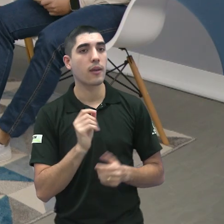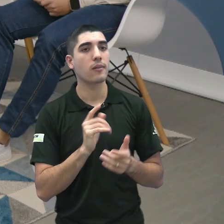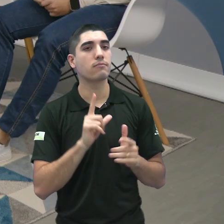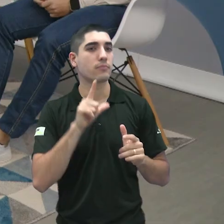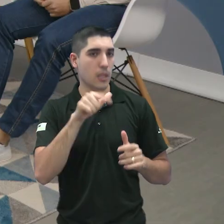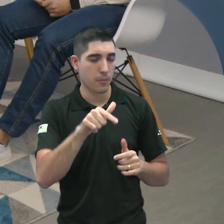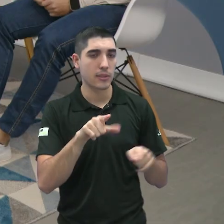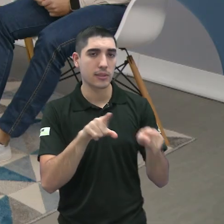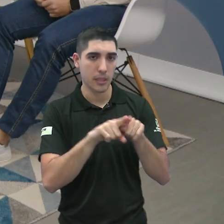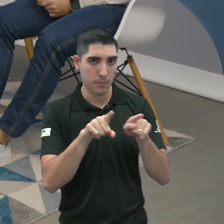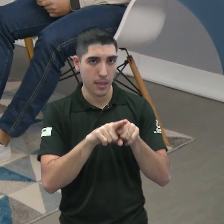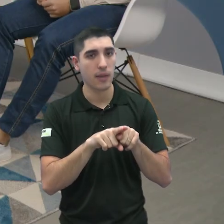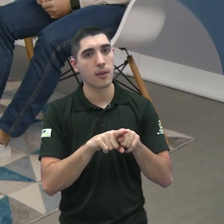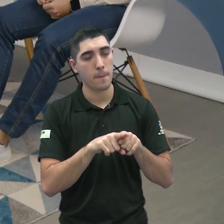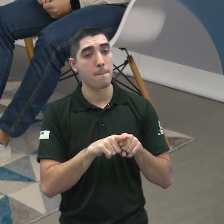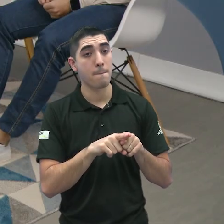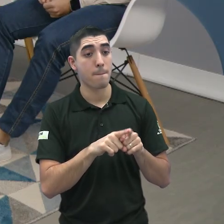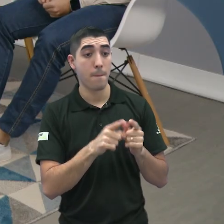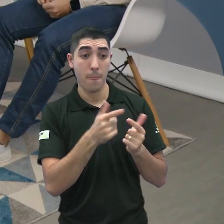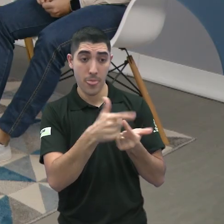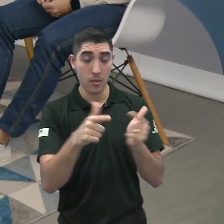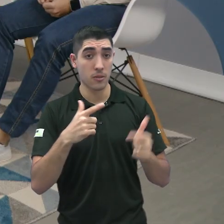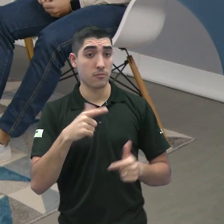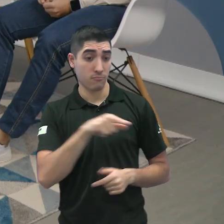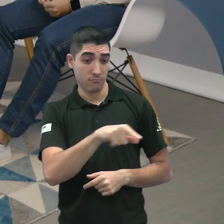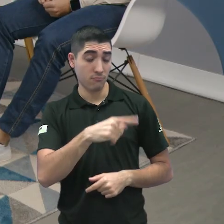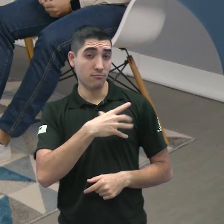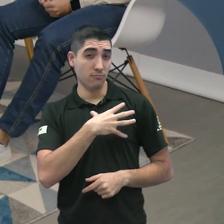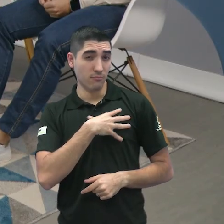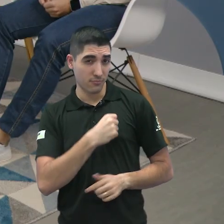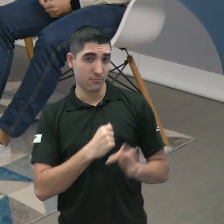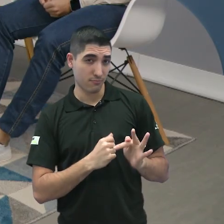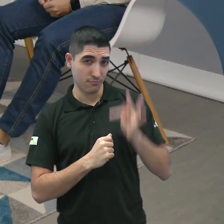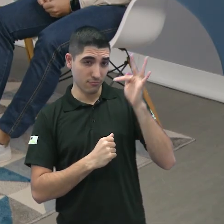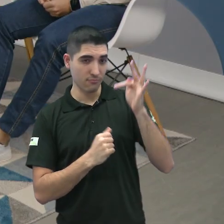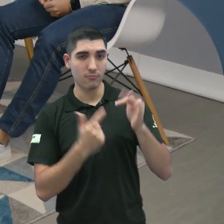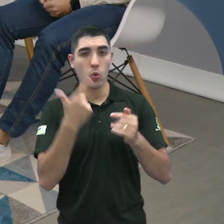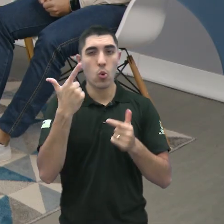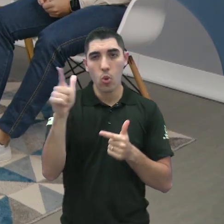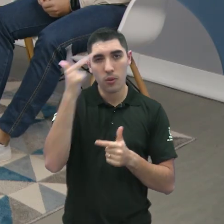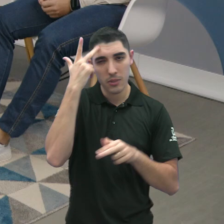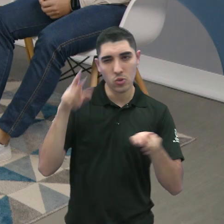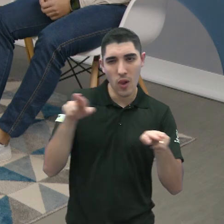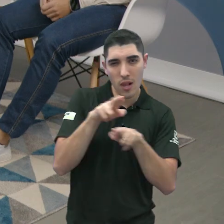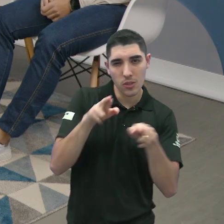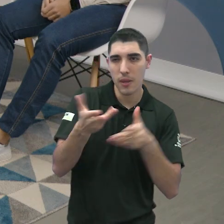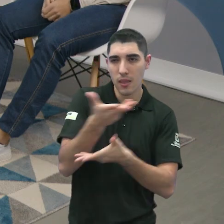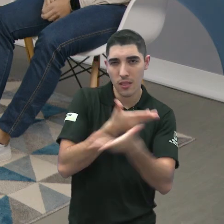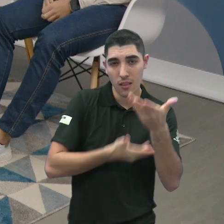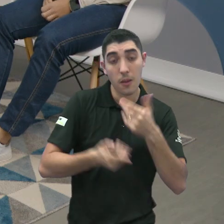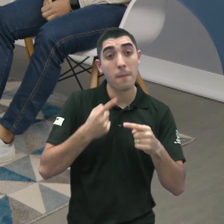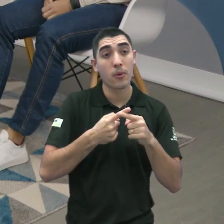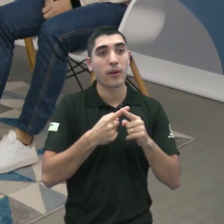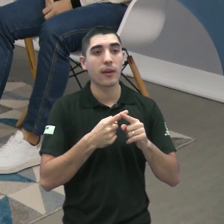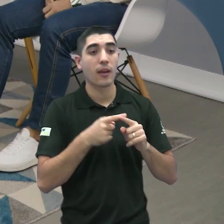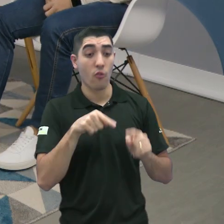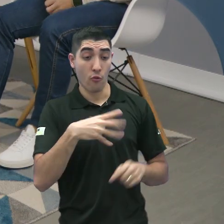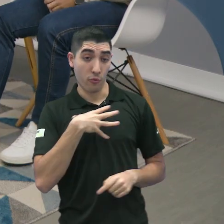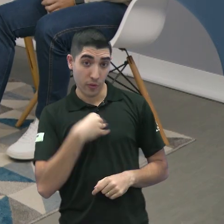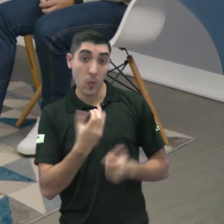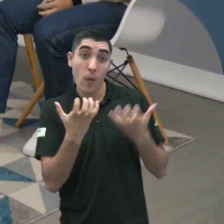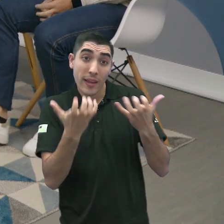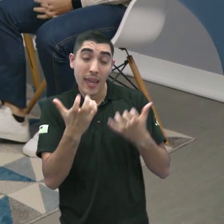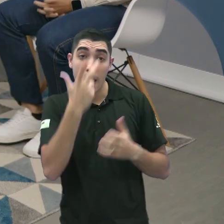só ampliando, também vai refletir, por exemplo, nas pessoas que os filhos vão se relacionar, por exemplo, porque a gente sabe que o